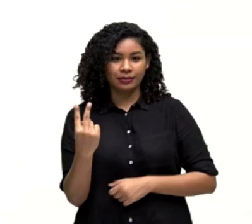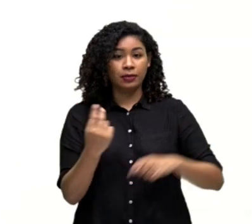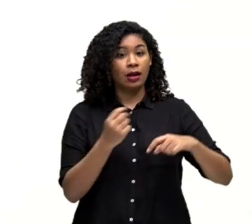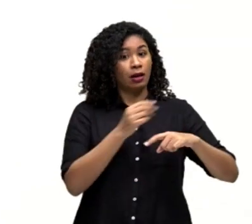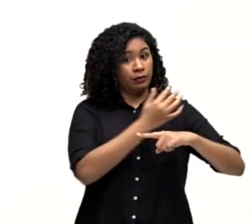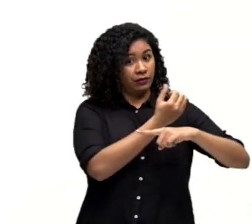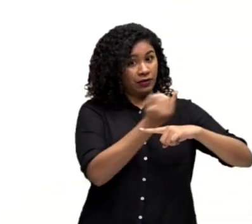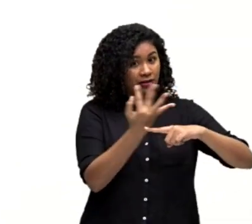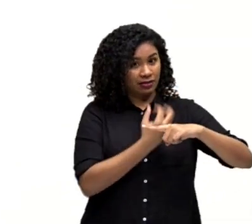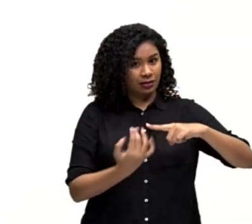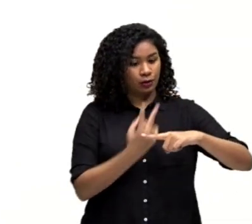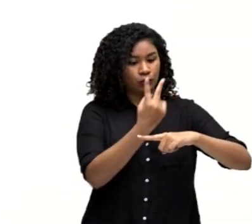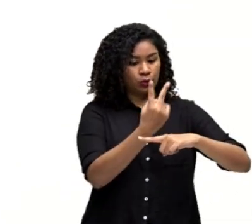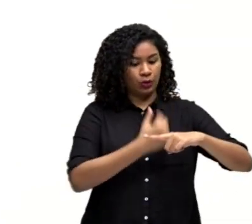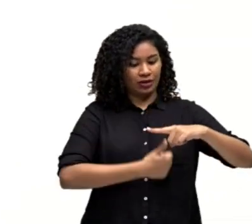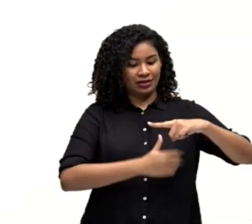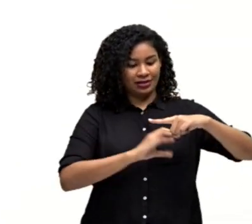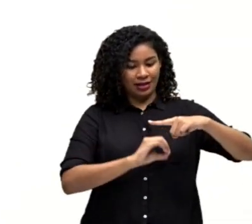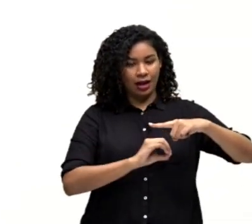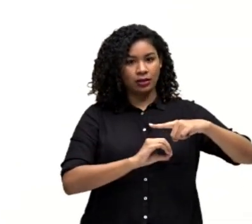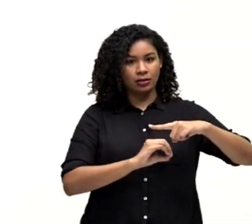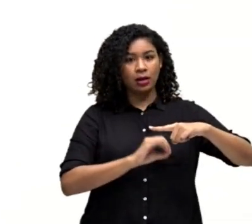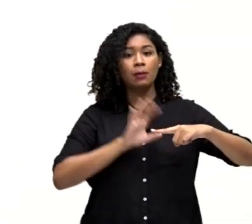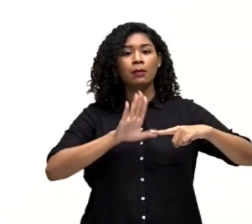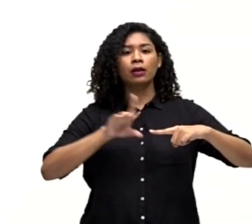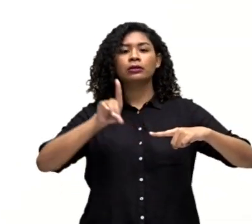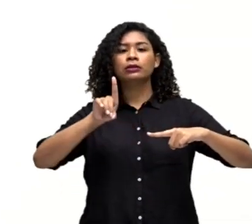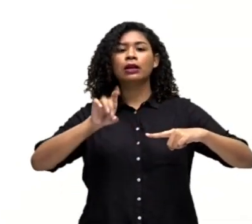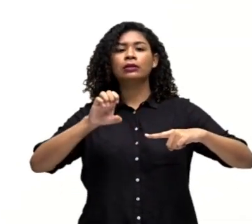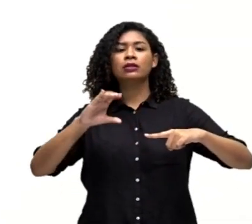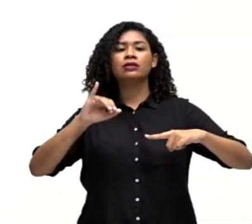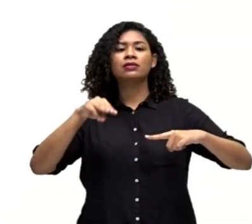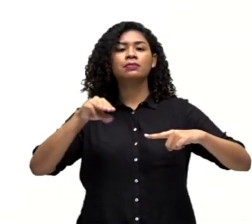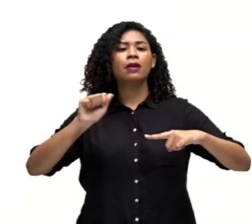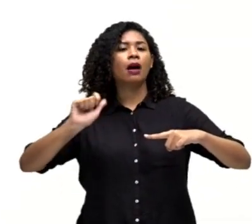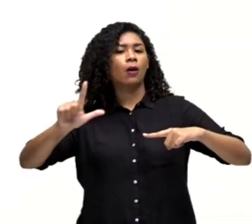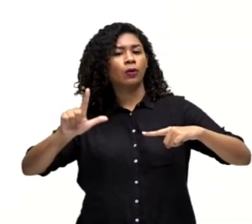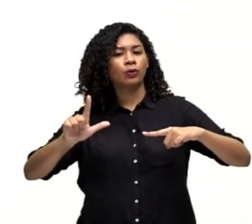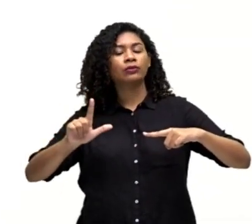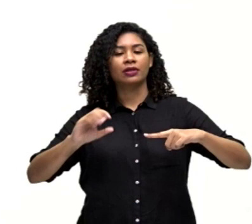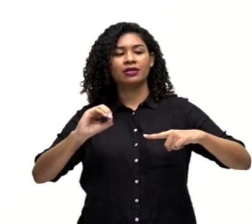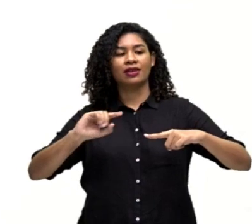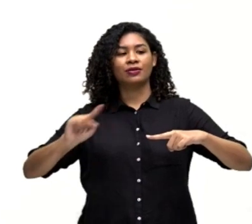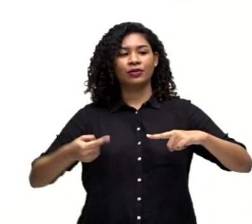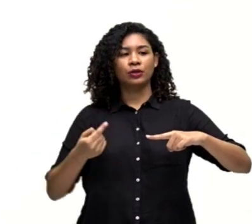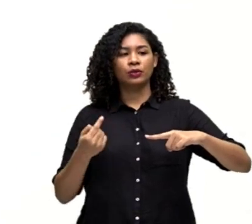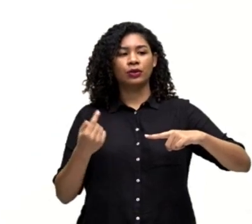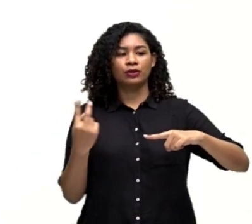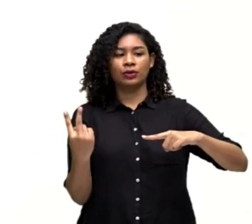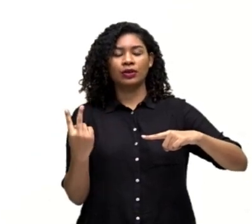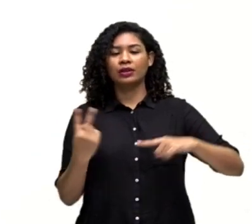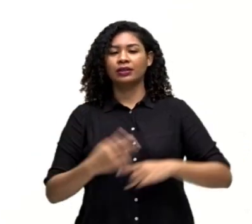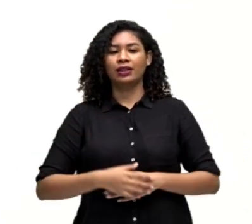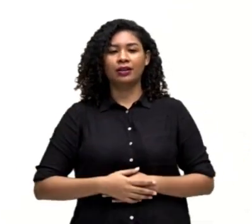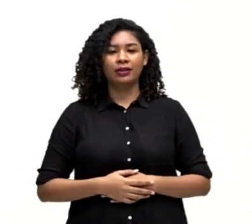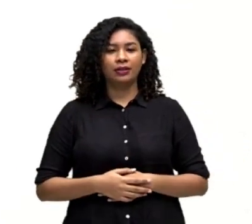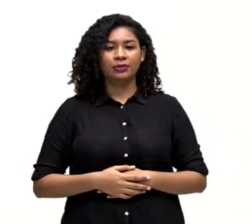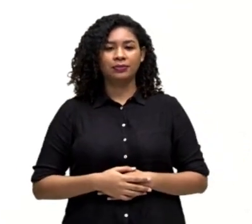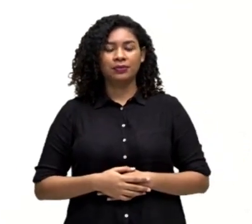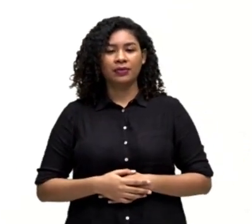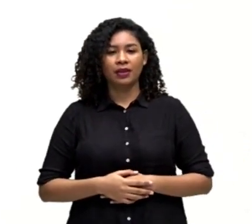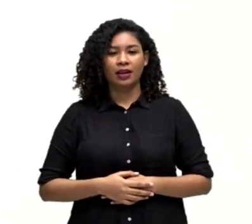só. Aqui então eu tenho 2 décimos, beleza? Basta você verificar